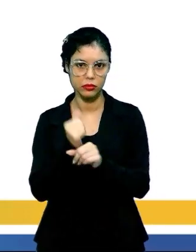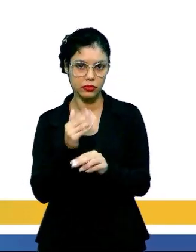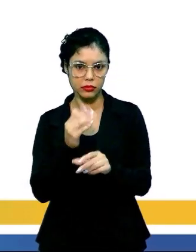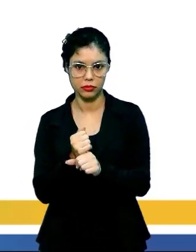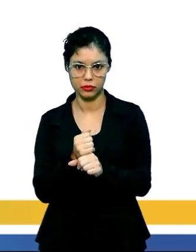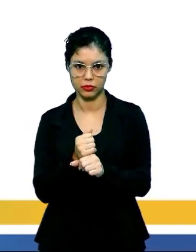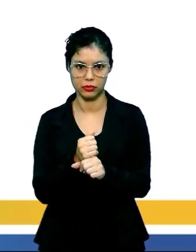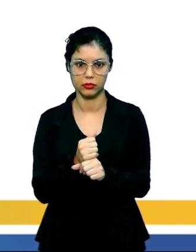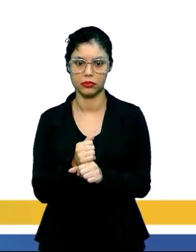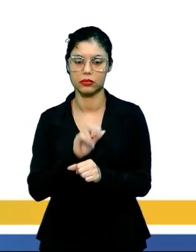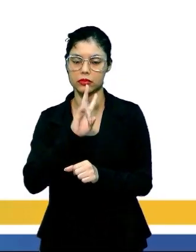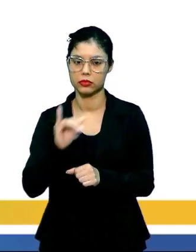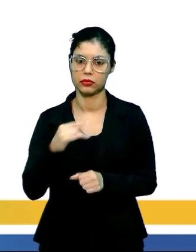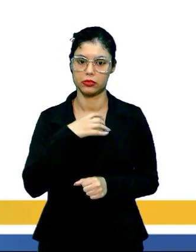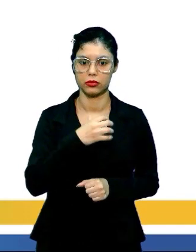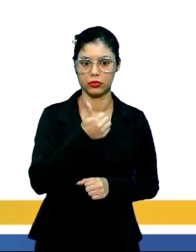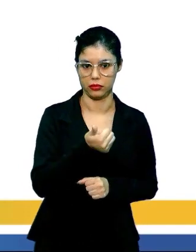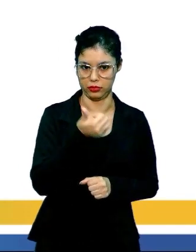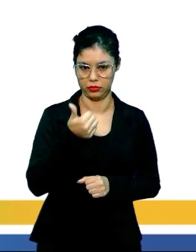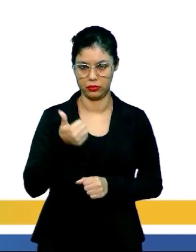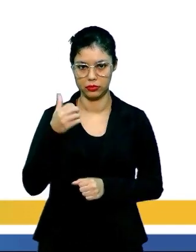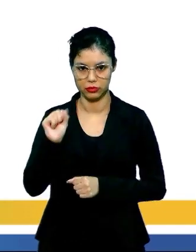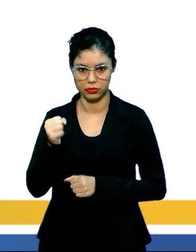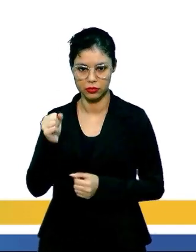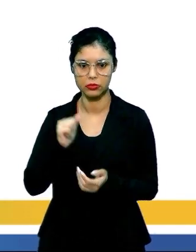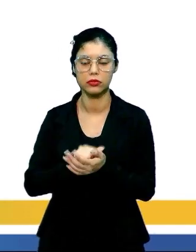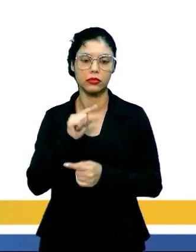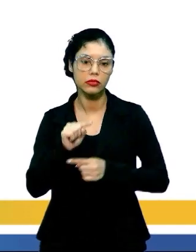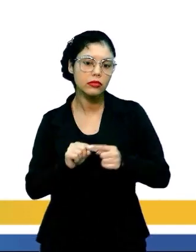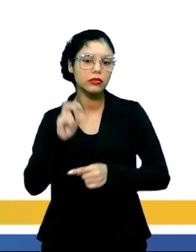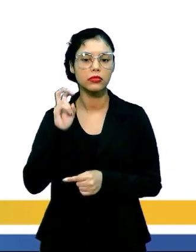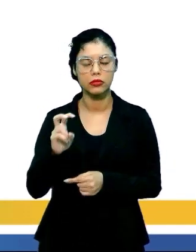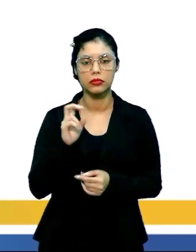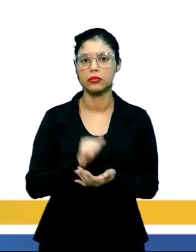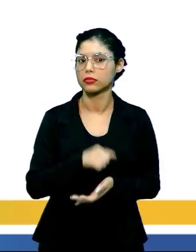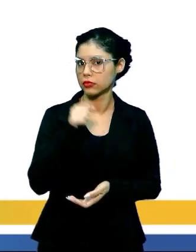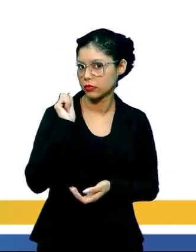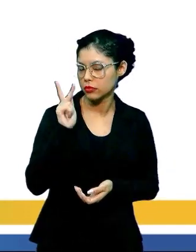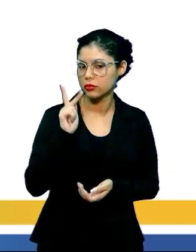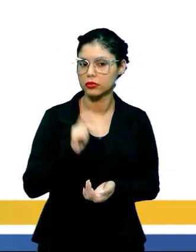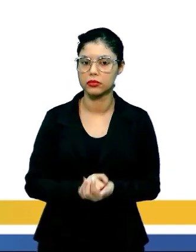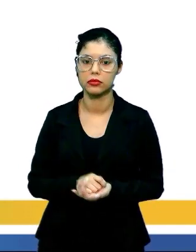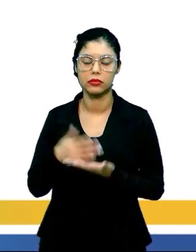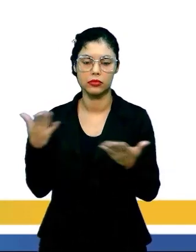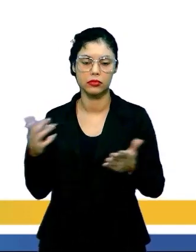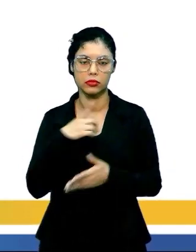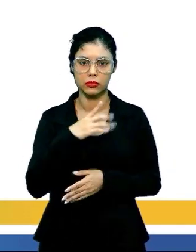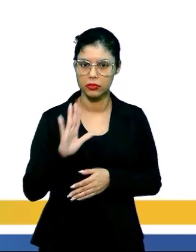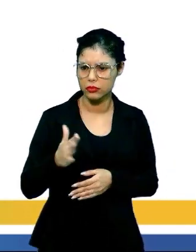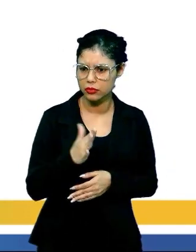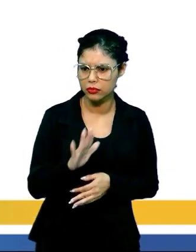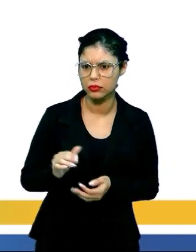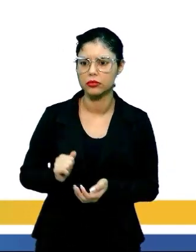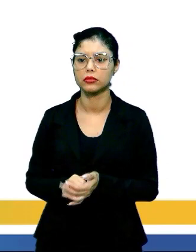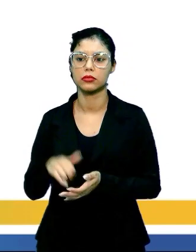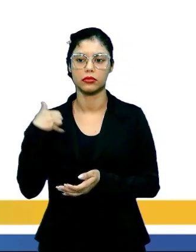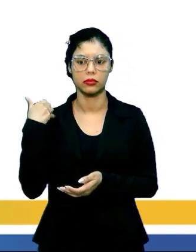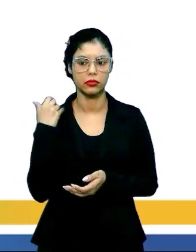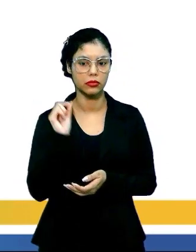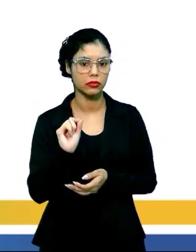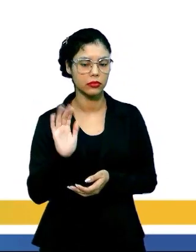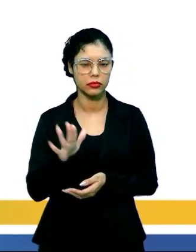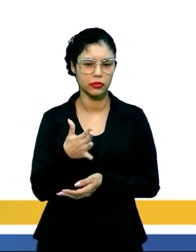soma, que vai dar 118, e eu vou dividir por 5, correto? Então, eles vão ter uma média de idade que vai